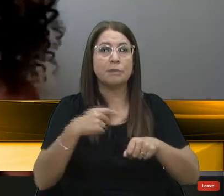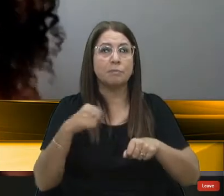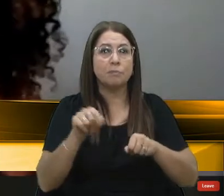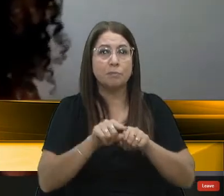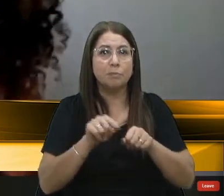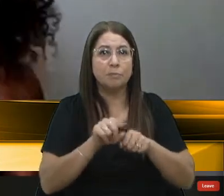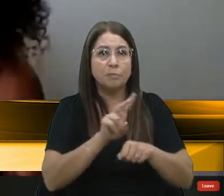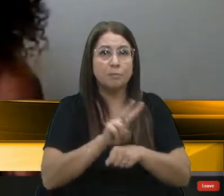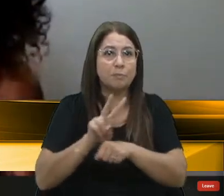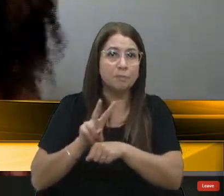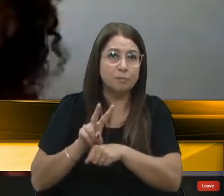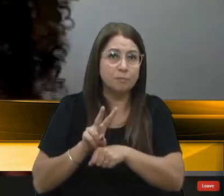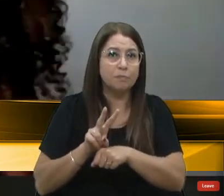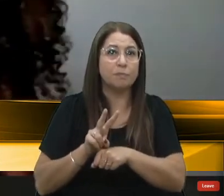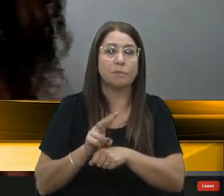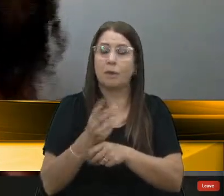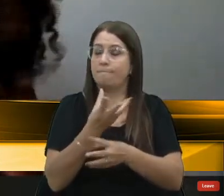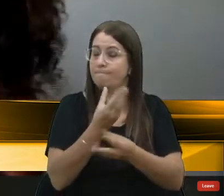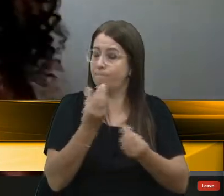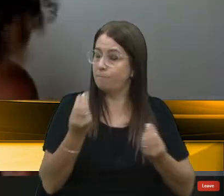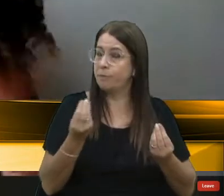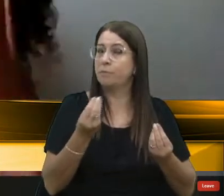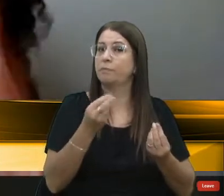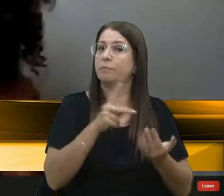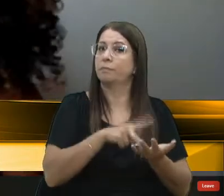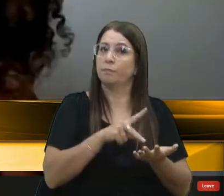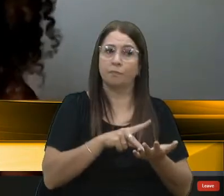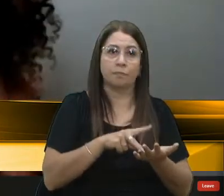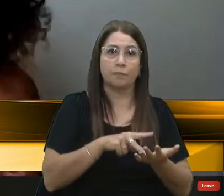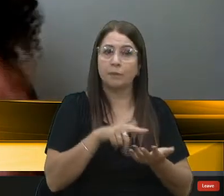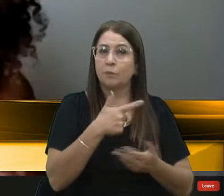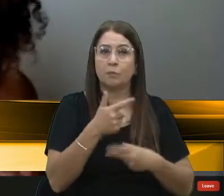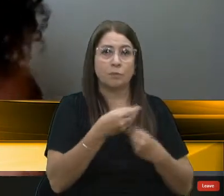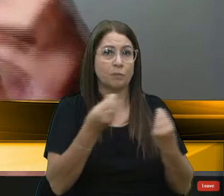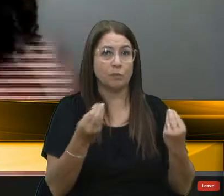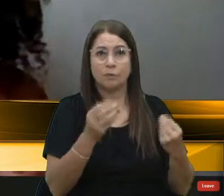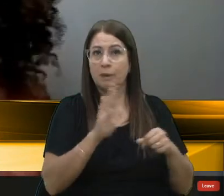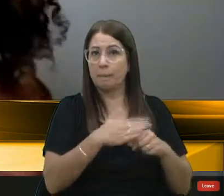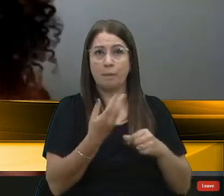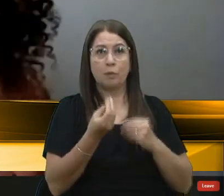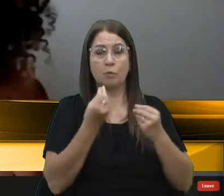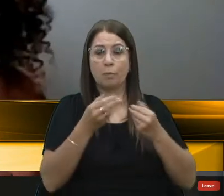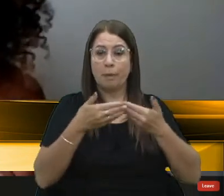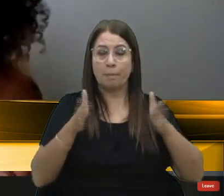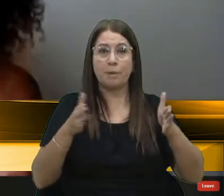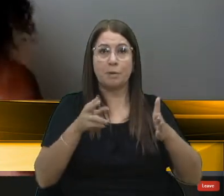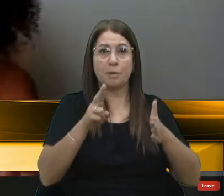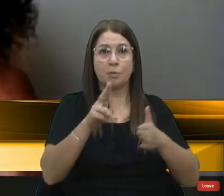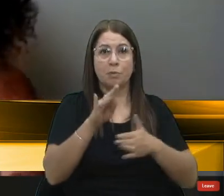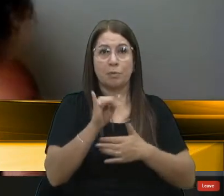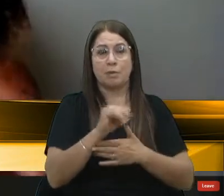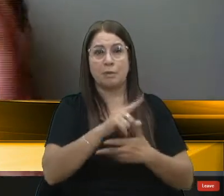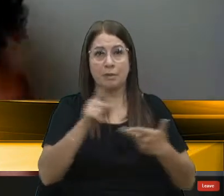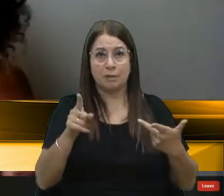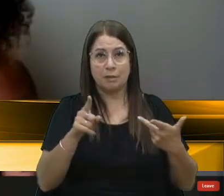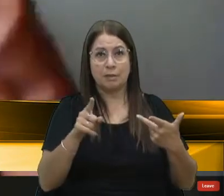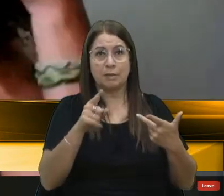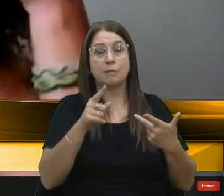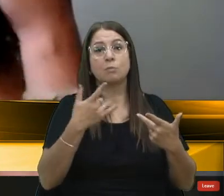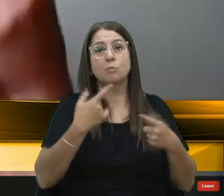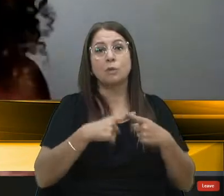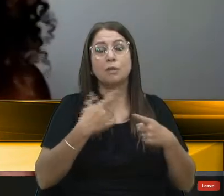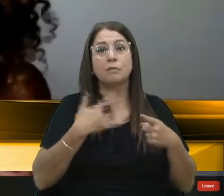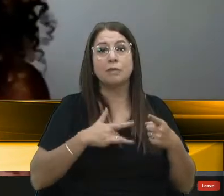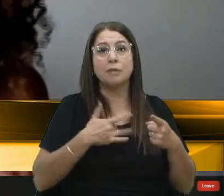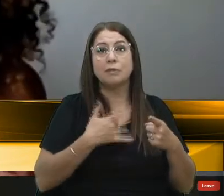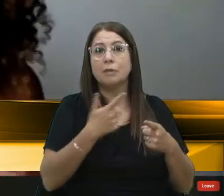se cuidar muito, muito, porque não tem mais como abrir leito de UTI, porque infelizmente a